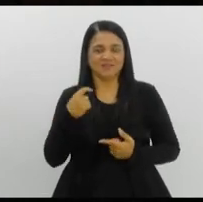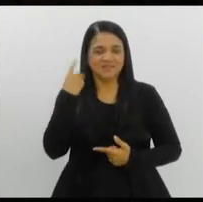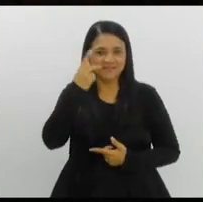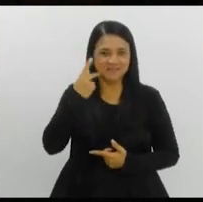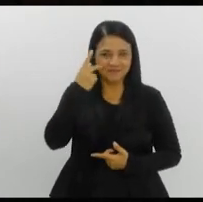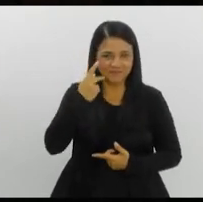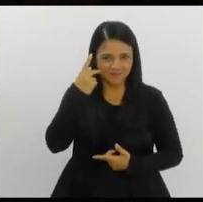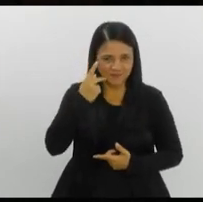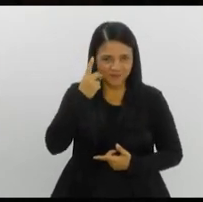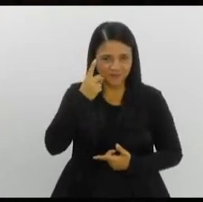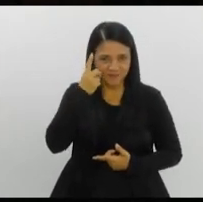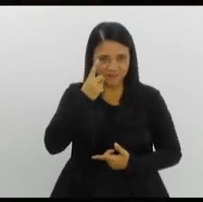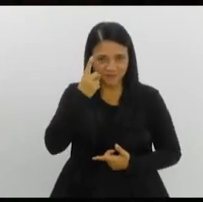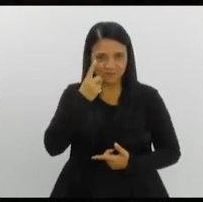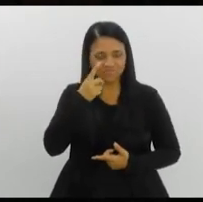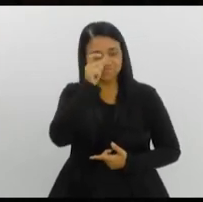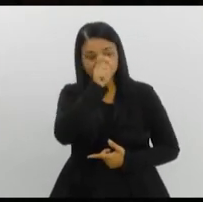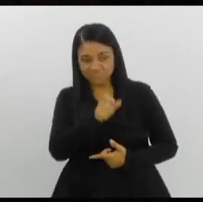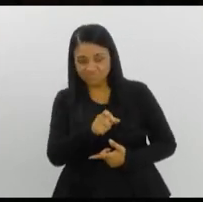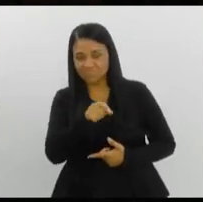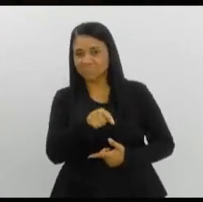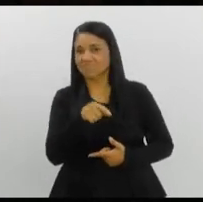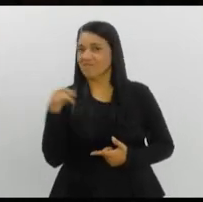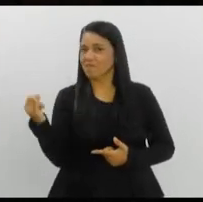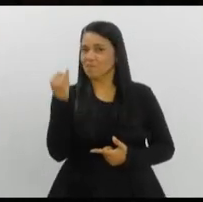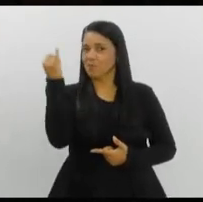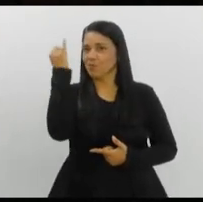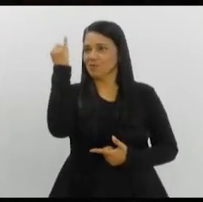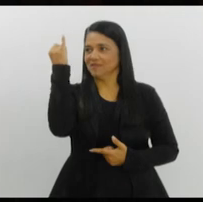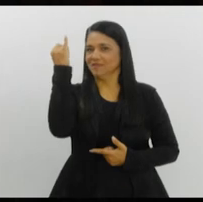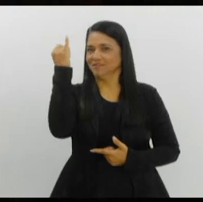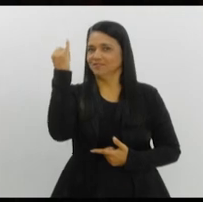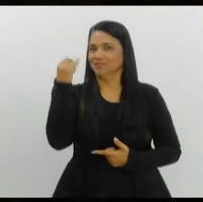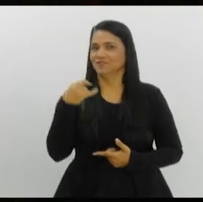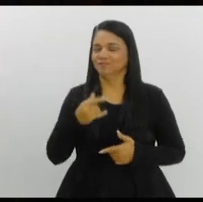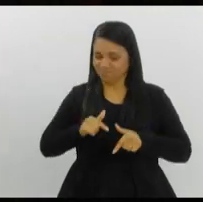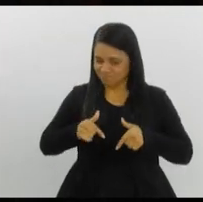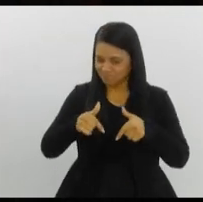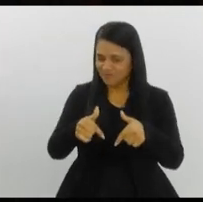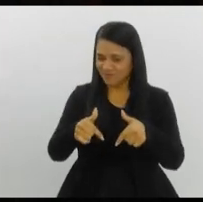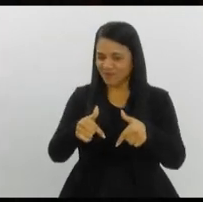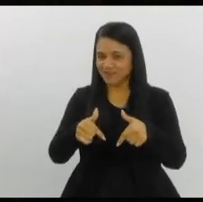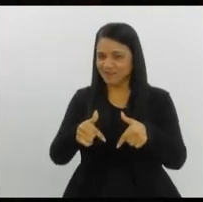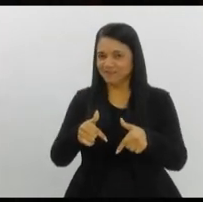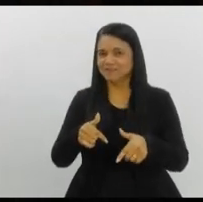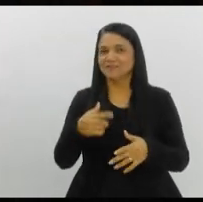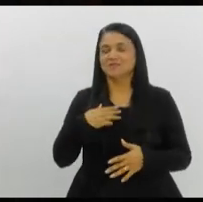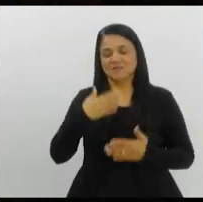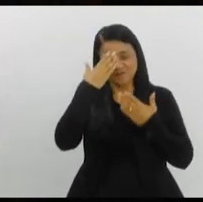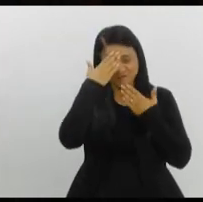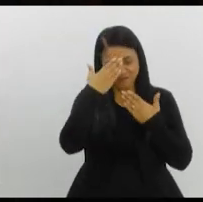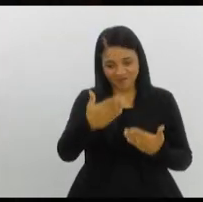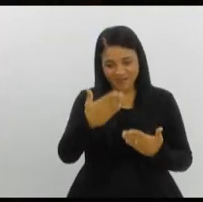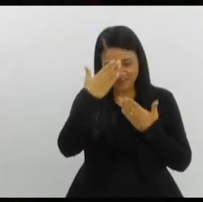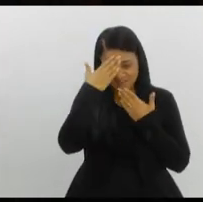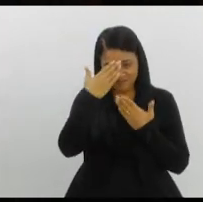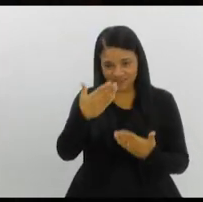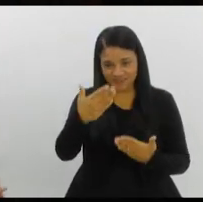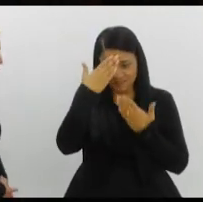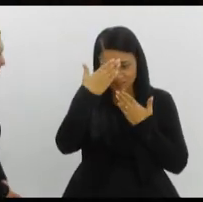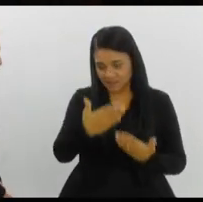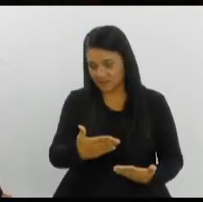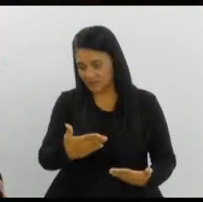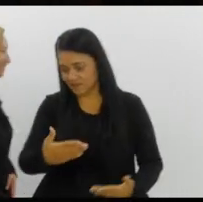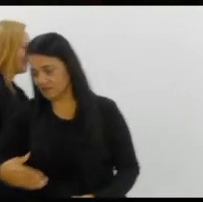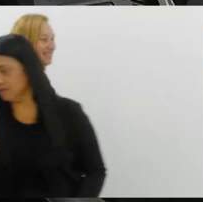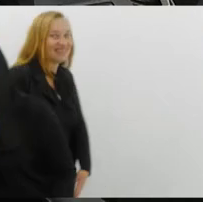parlamentares, porque você é uma peça vital para o bom funcionamento. Fica aqui, em seu nome, o meu agradecimento a todos os servidores da